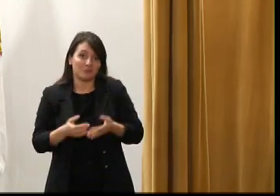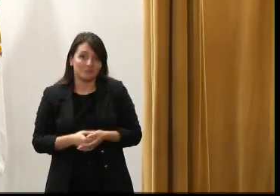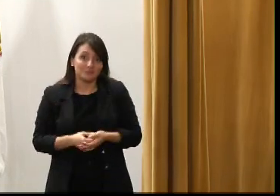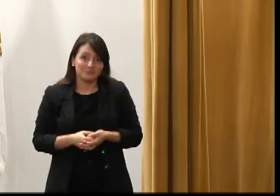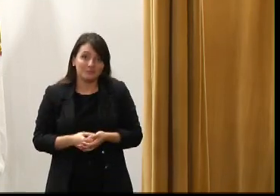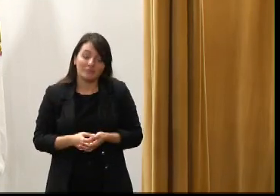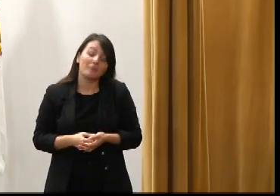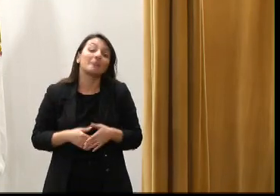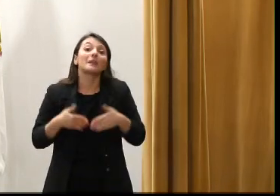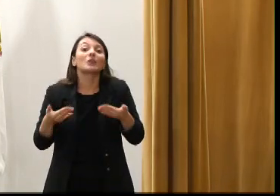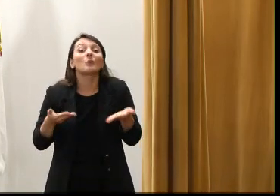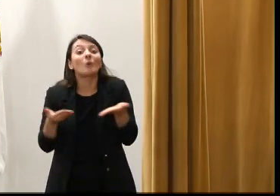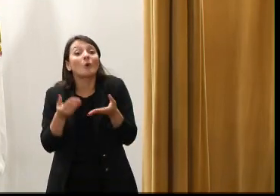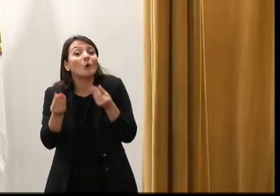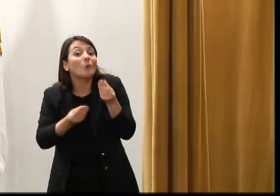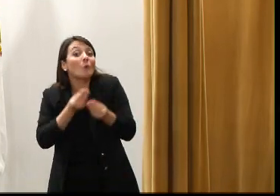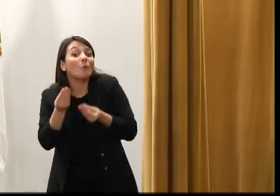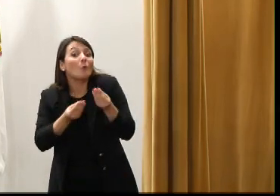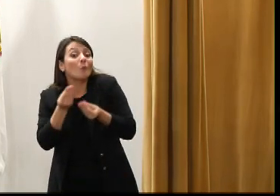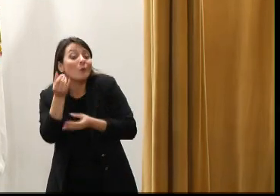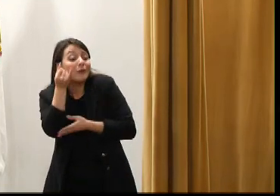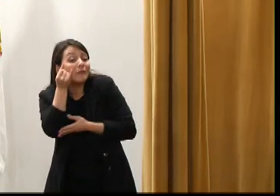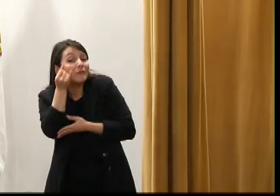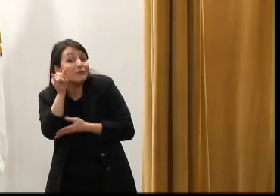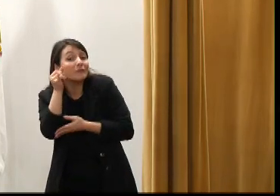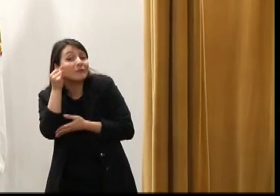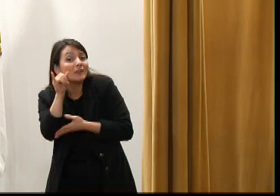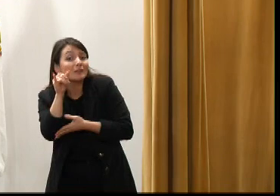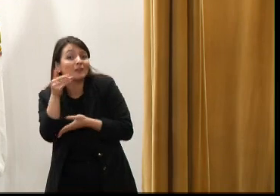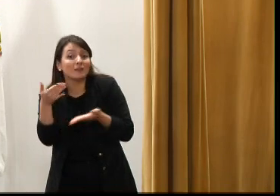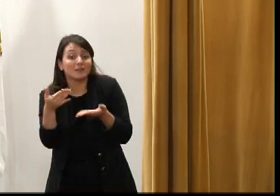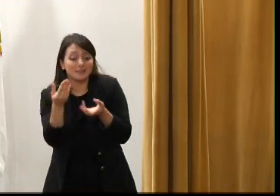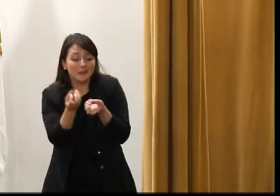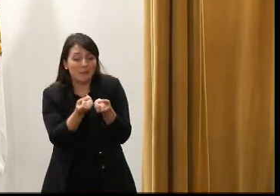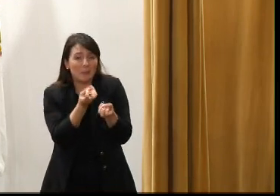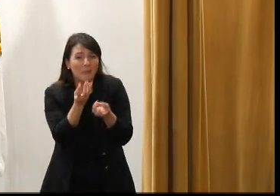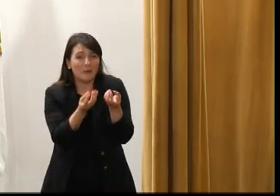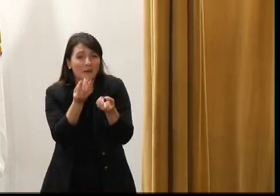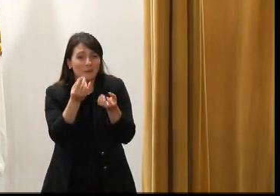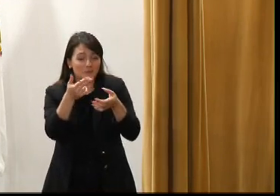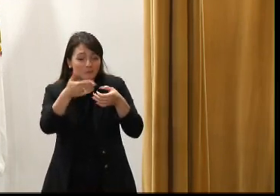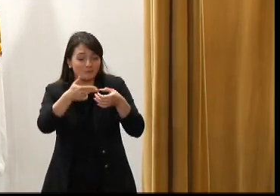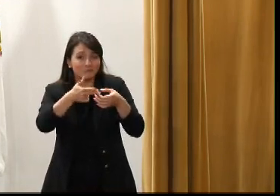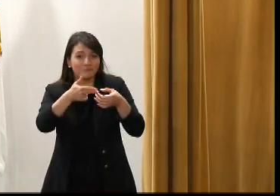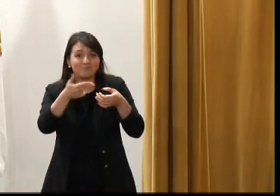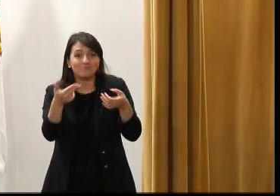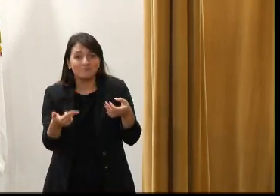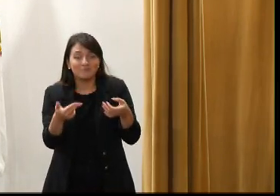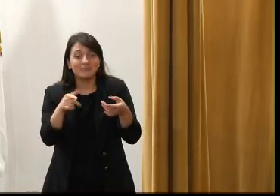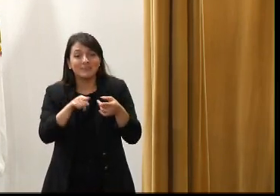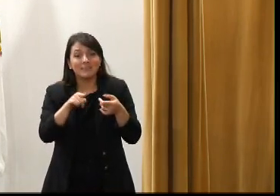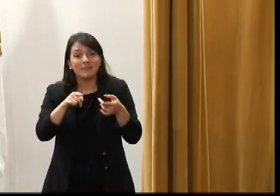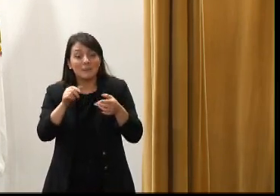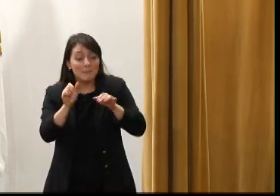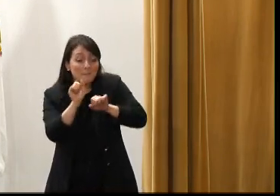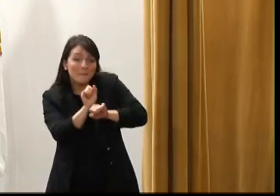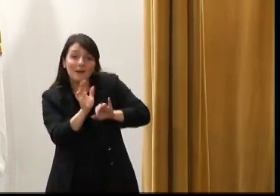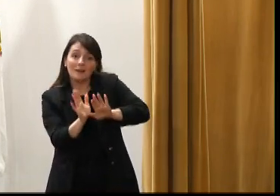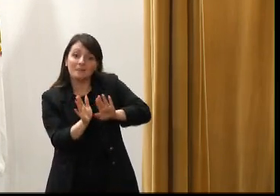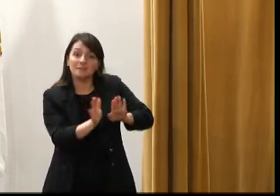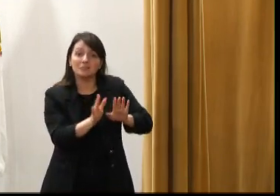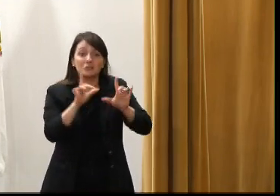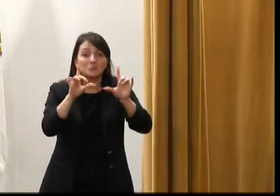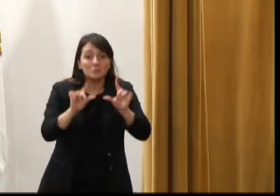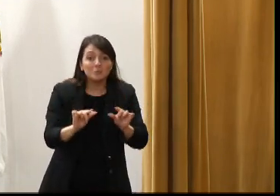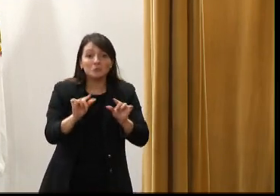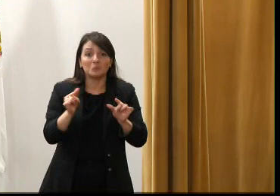questão toda é como enfrentar esta queima de combustíveis fósseis e eliminar, então, diminuir